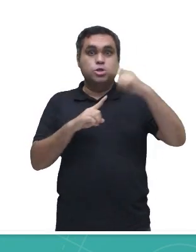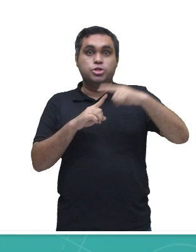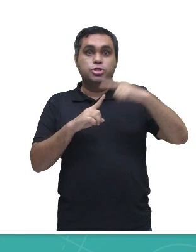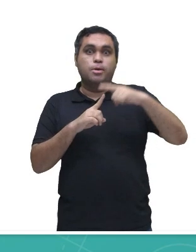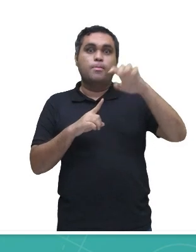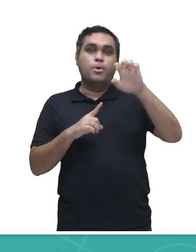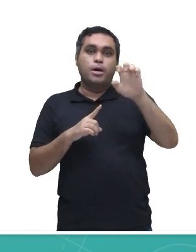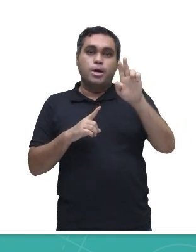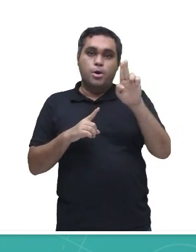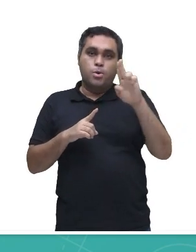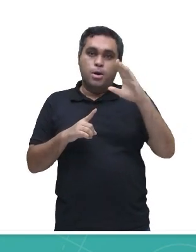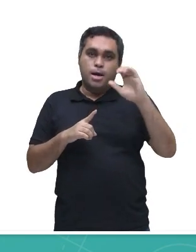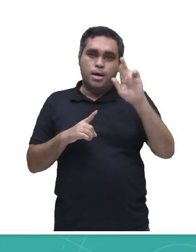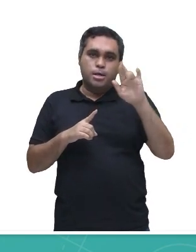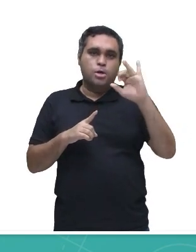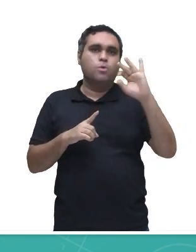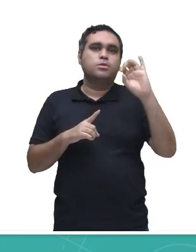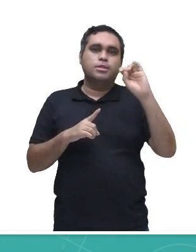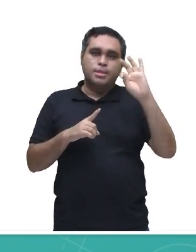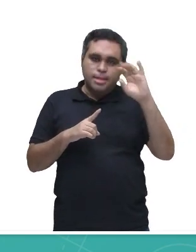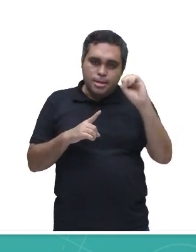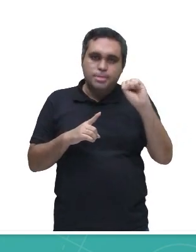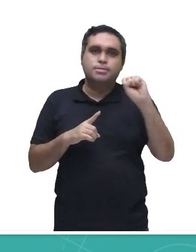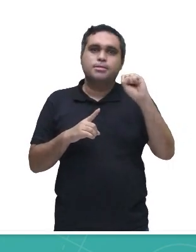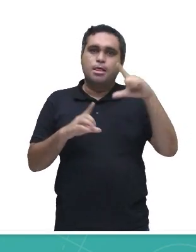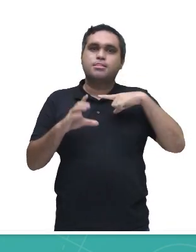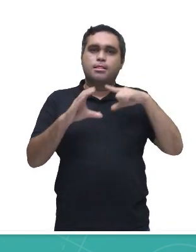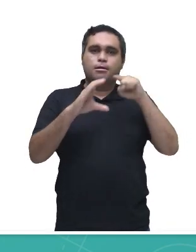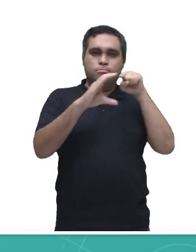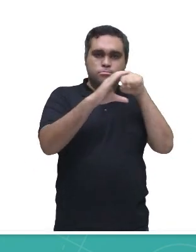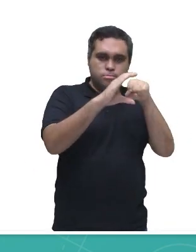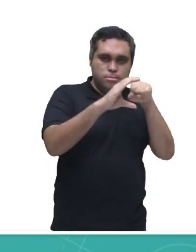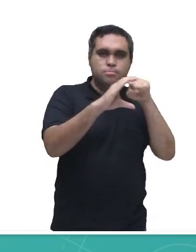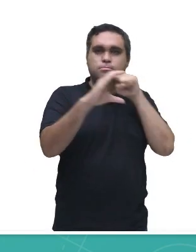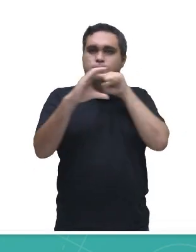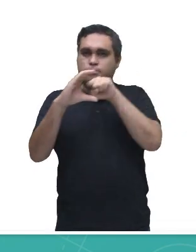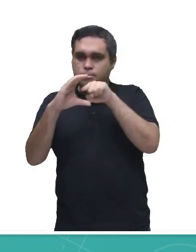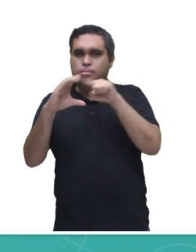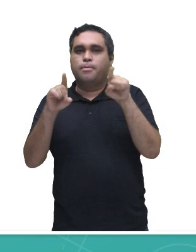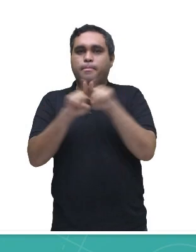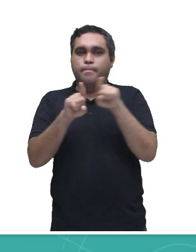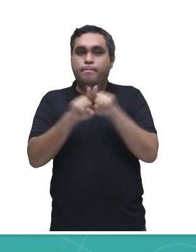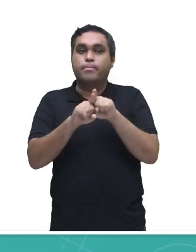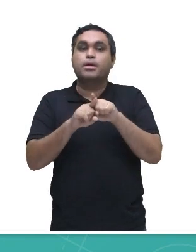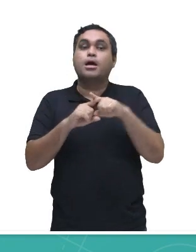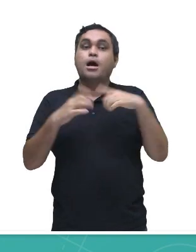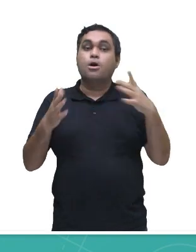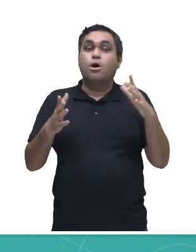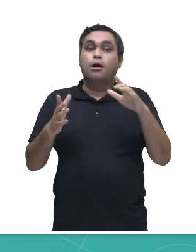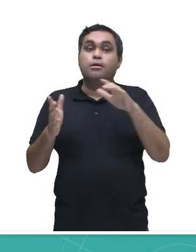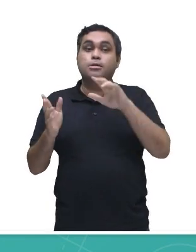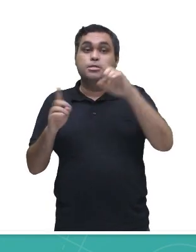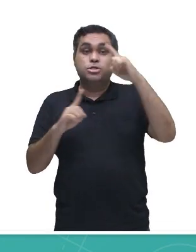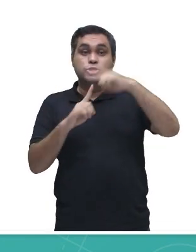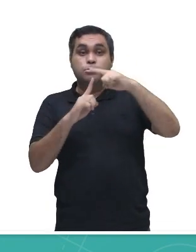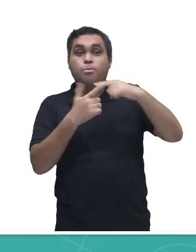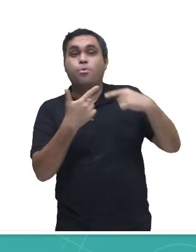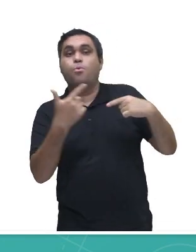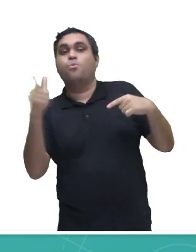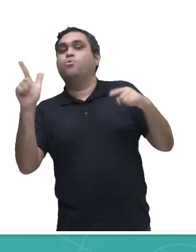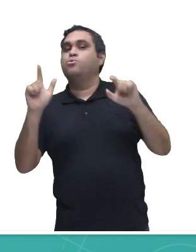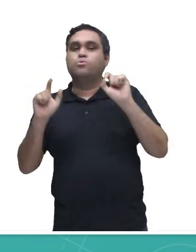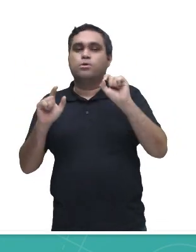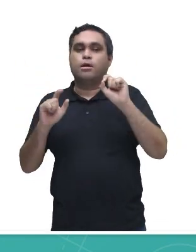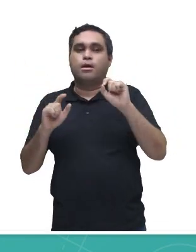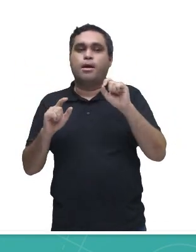núcleo individualizado, mas agora eu vou mostrar para vocês um outro tipo de célula, que são as células procariontes, e aí trazendo para vocês um